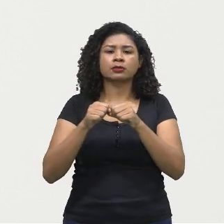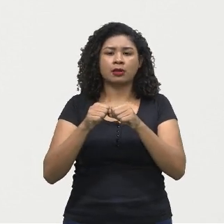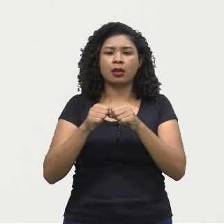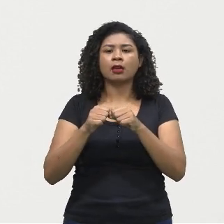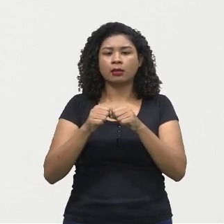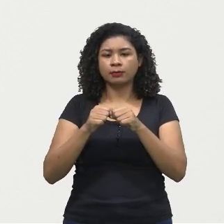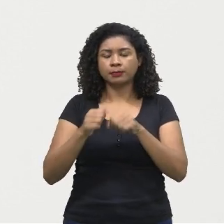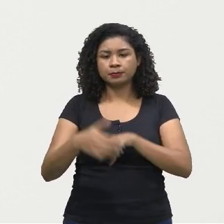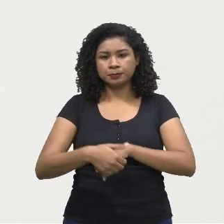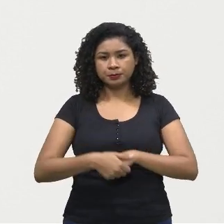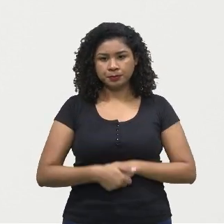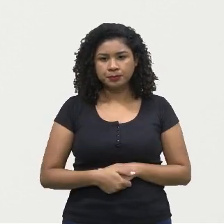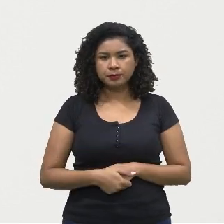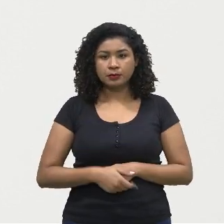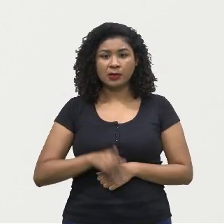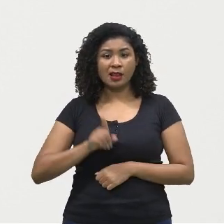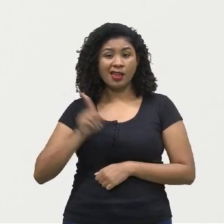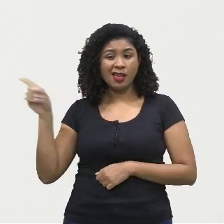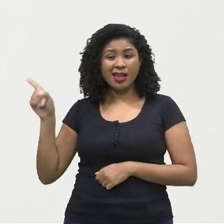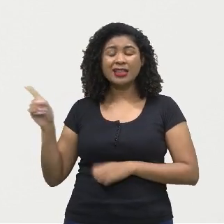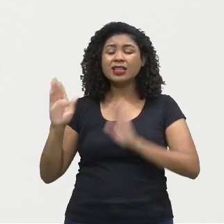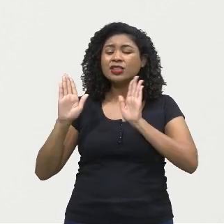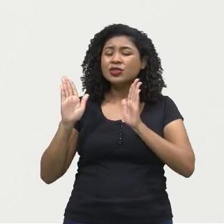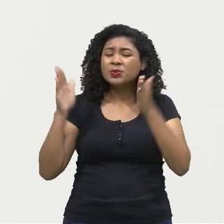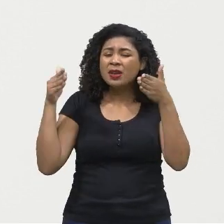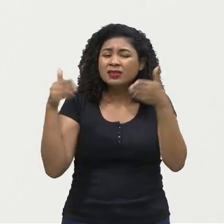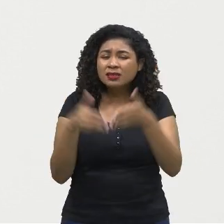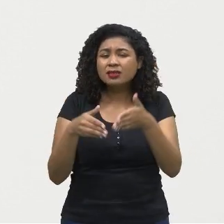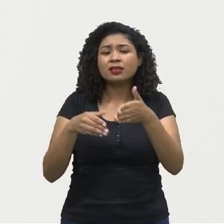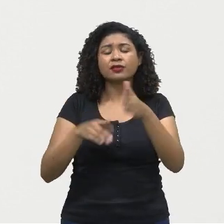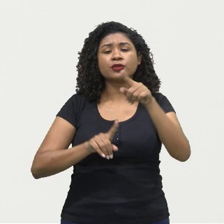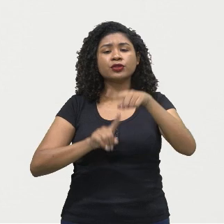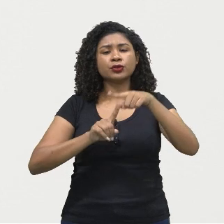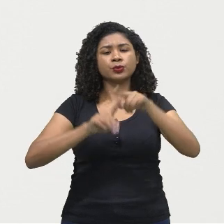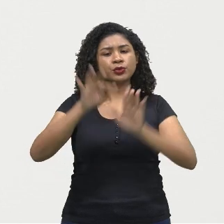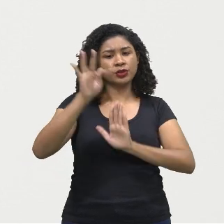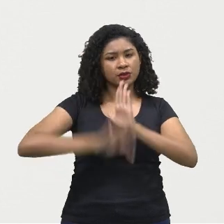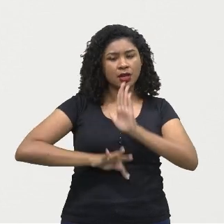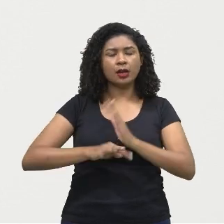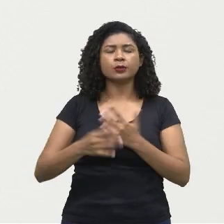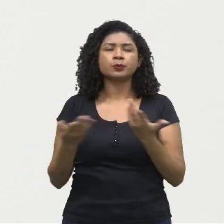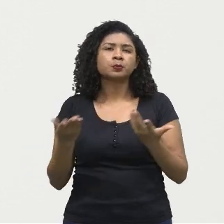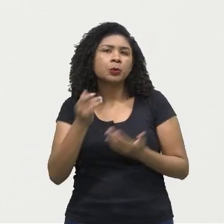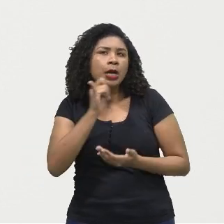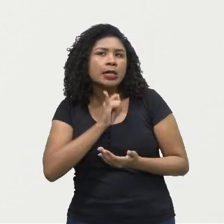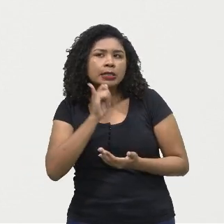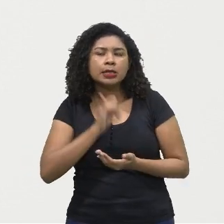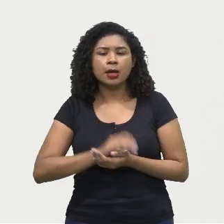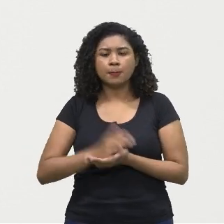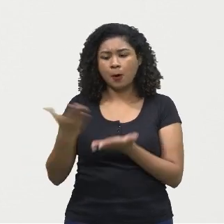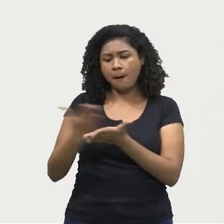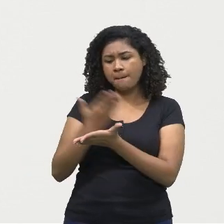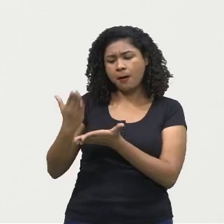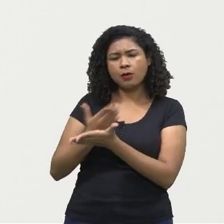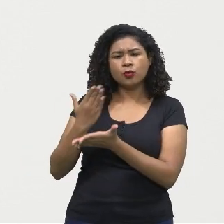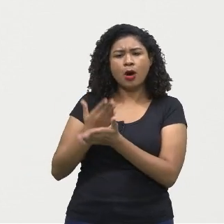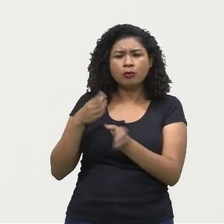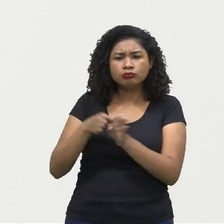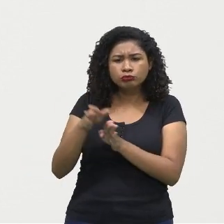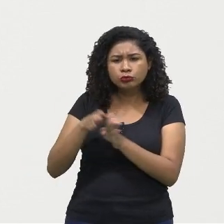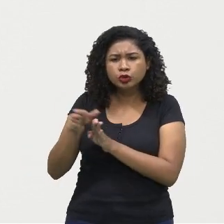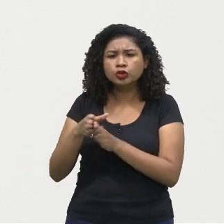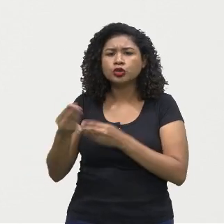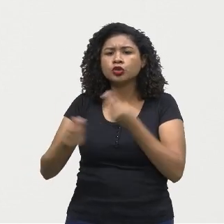é uma tipologia textual bem específica que você encontra, por exemplo, num manual de instalação